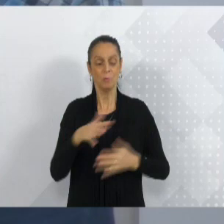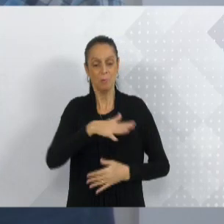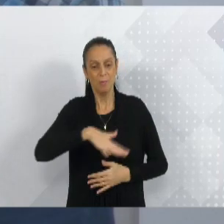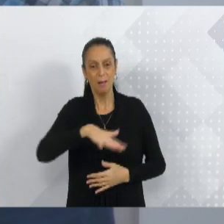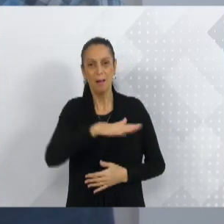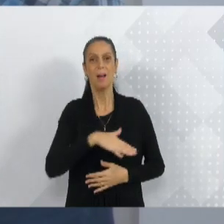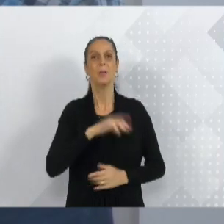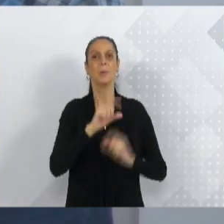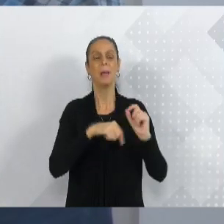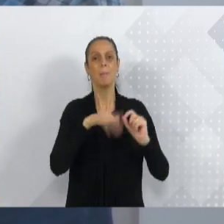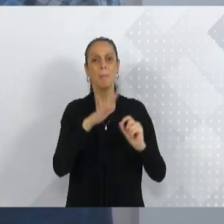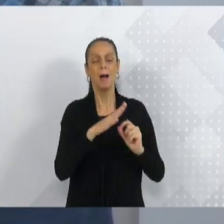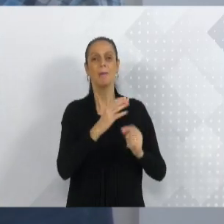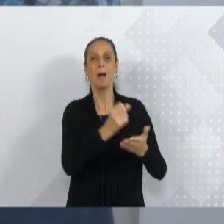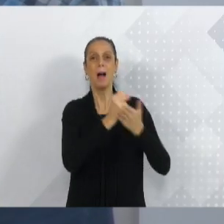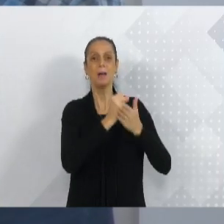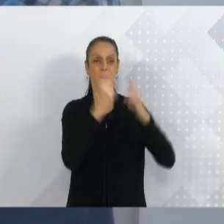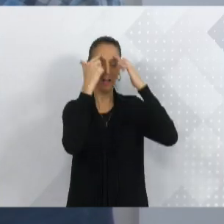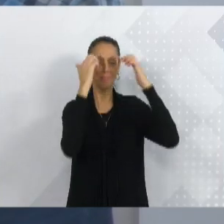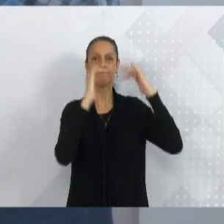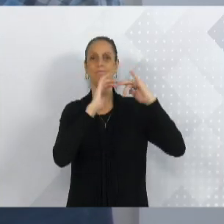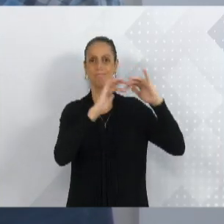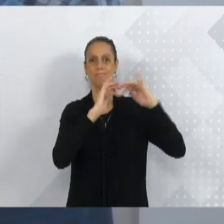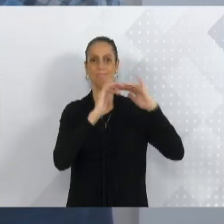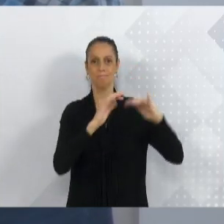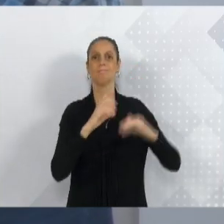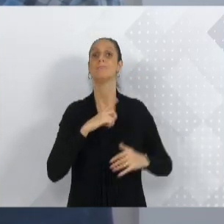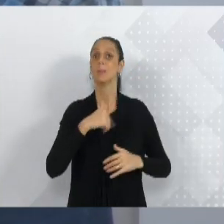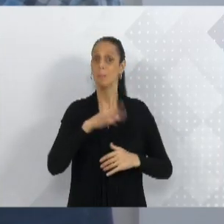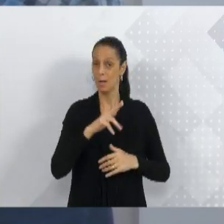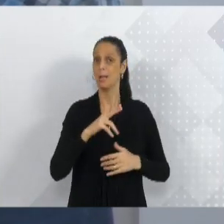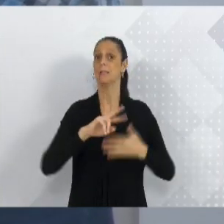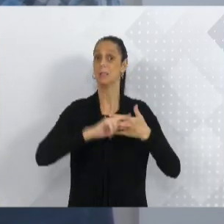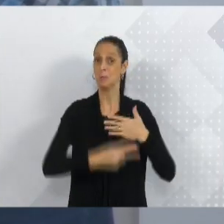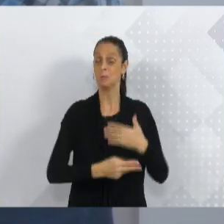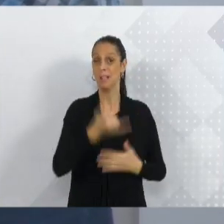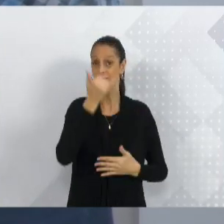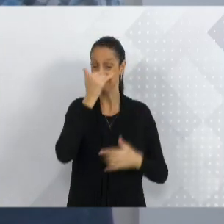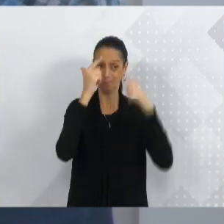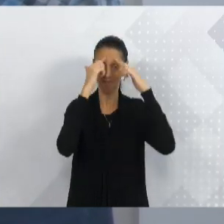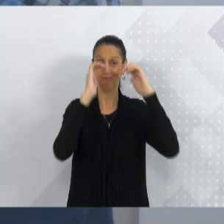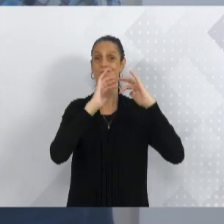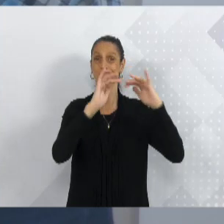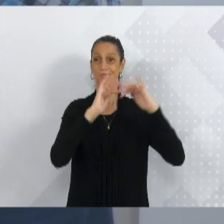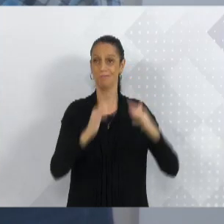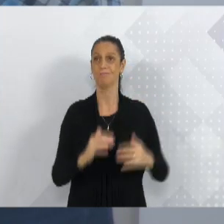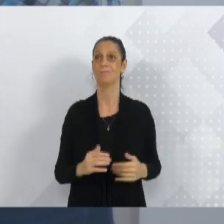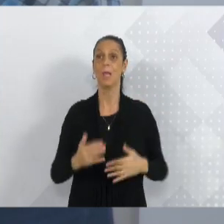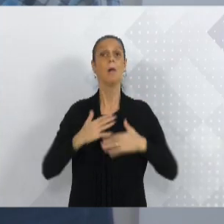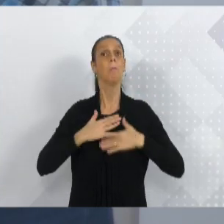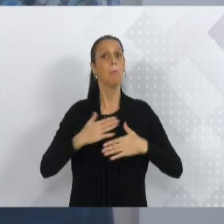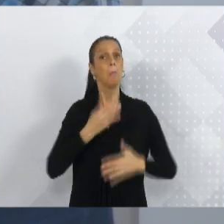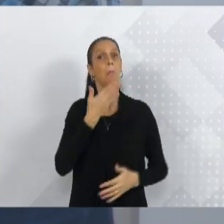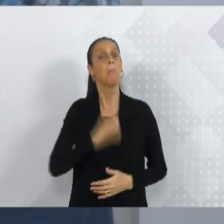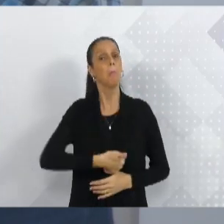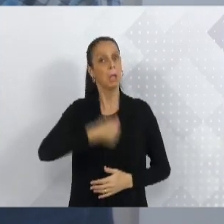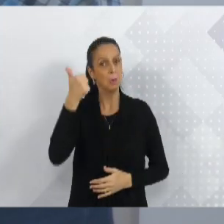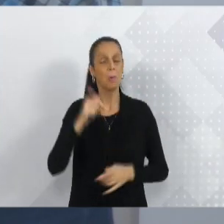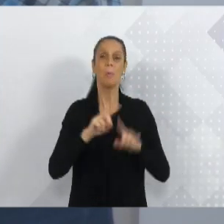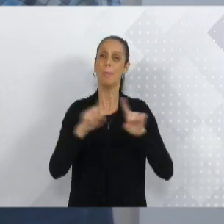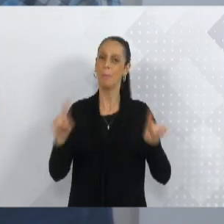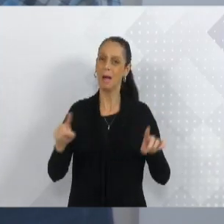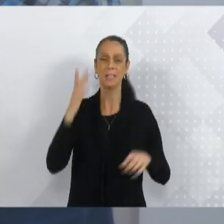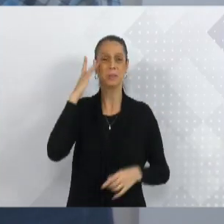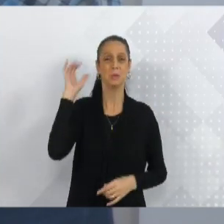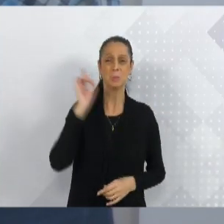mais neurológica, né? Então, esse paciente está vindo com mais sequelas neurológicas. Ele está vindo com o pulmão melhor, mas, porém, com